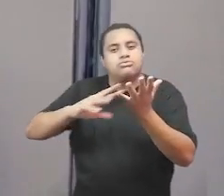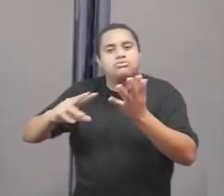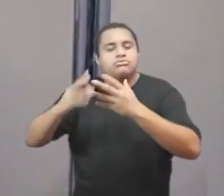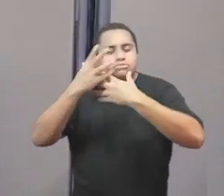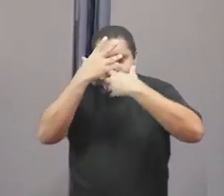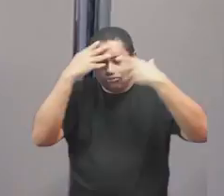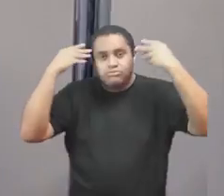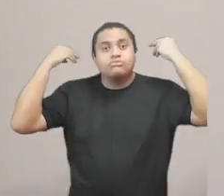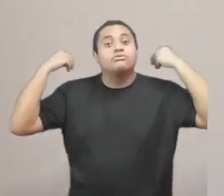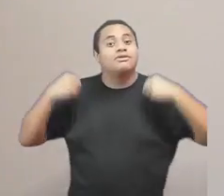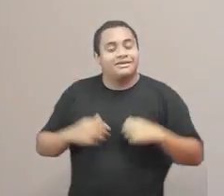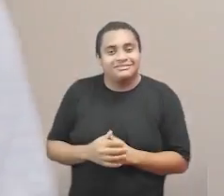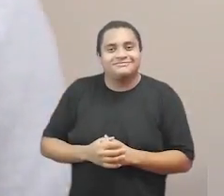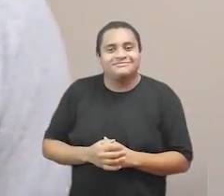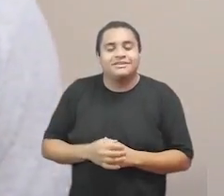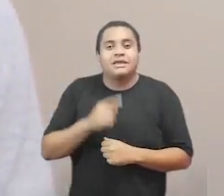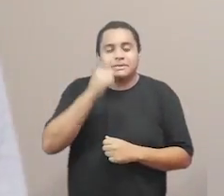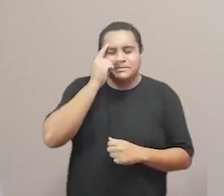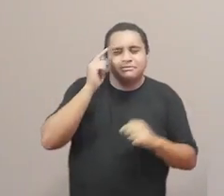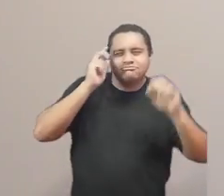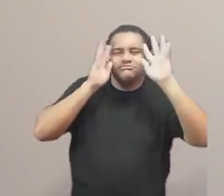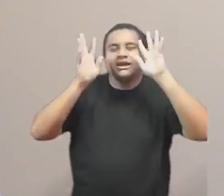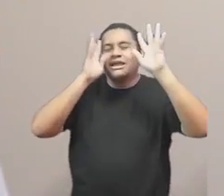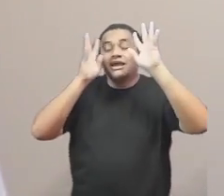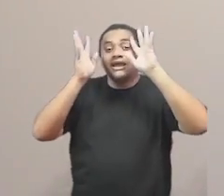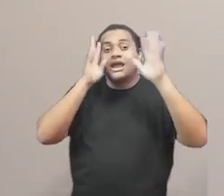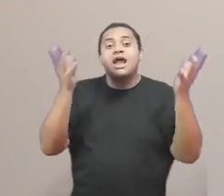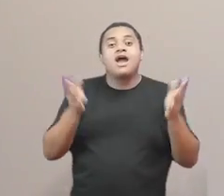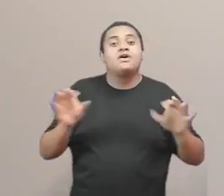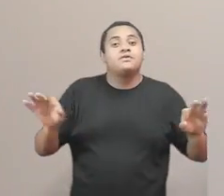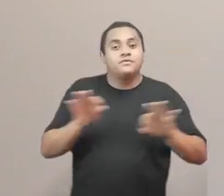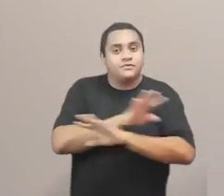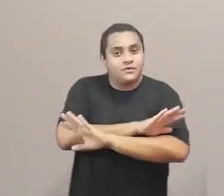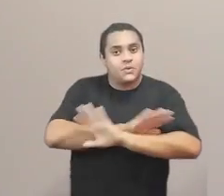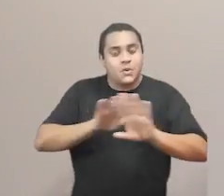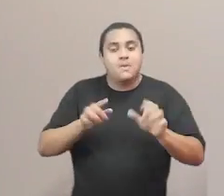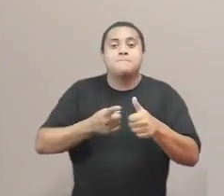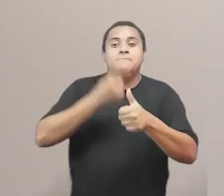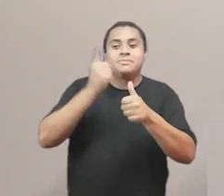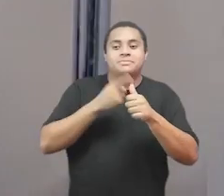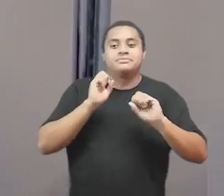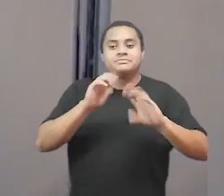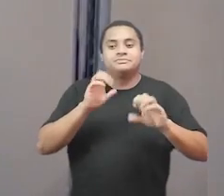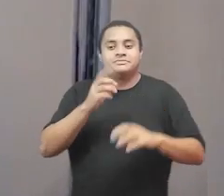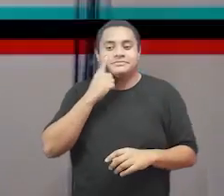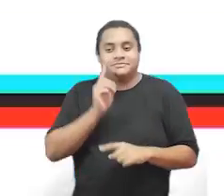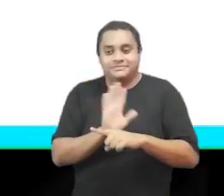e esquece aquilo ali. Em homenagem a essa cena, para fechar em grande estilo a nossa primeira aula.